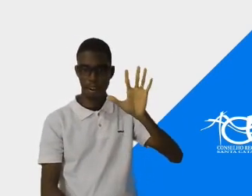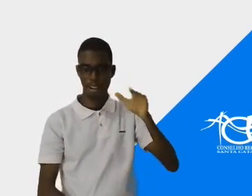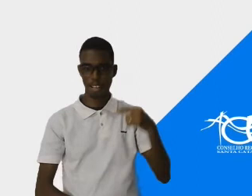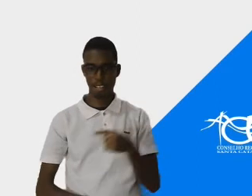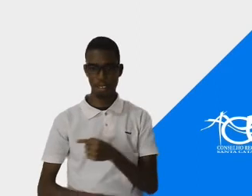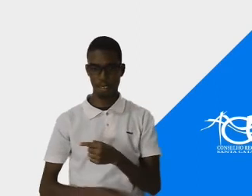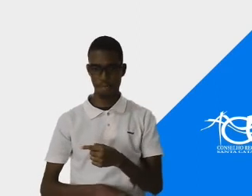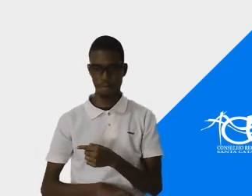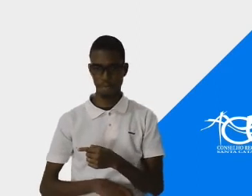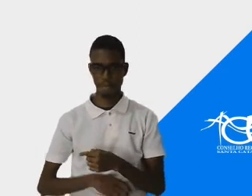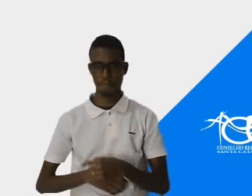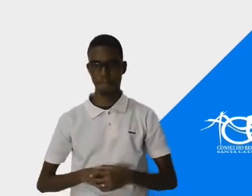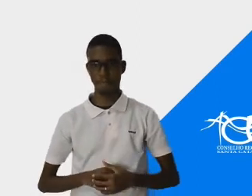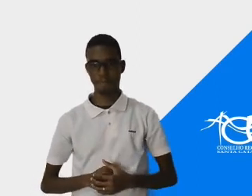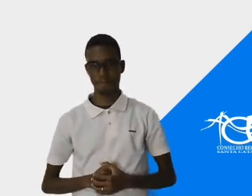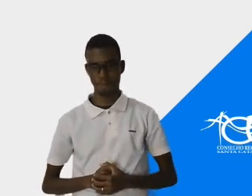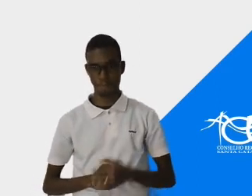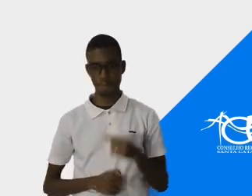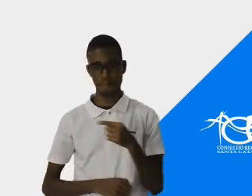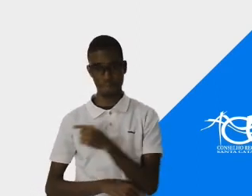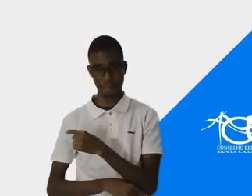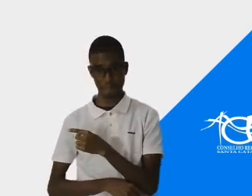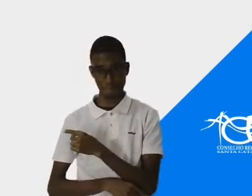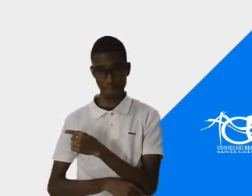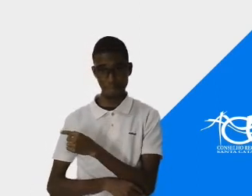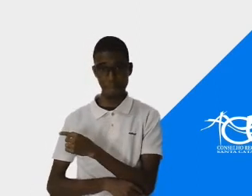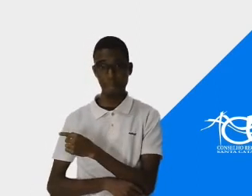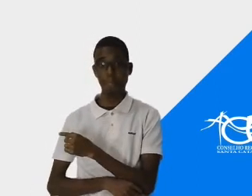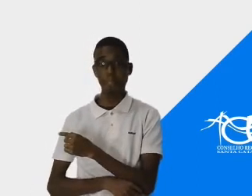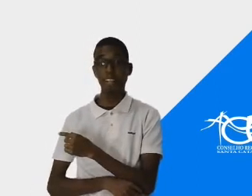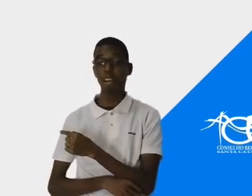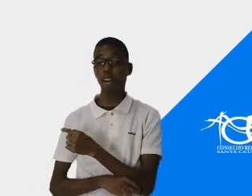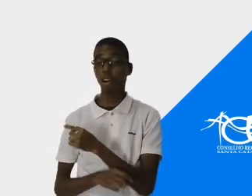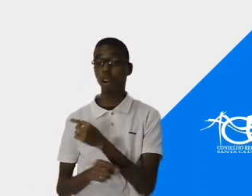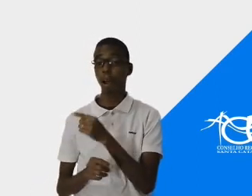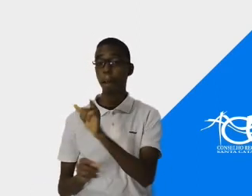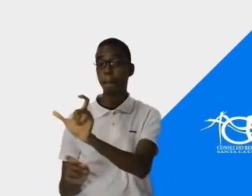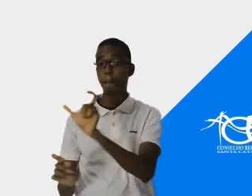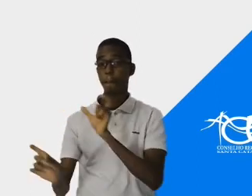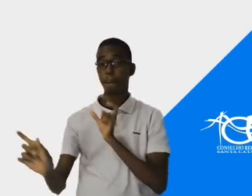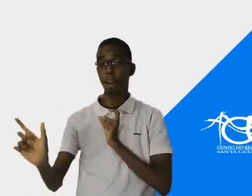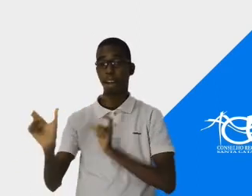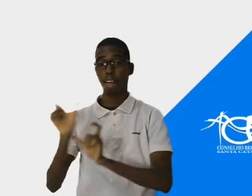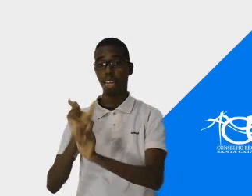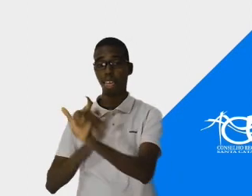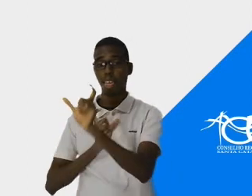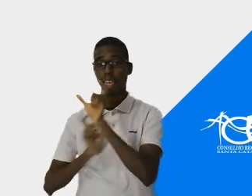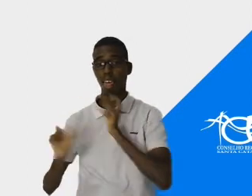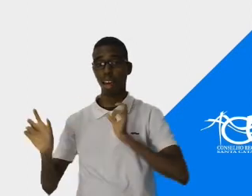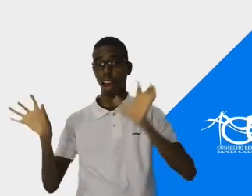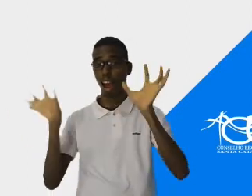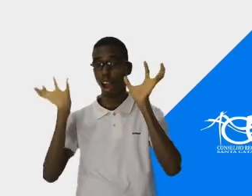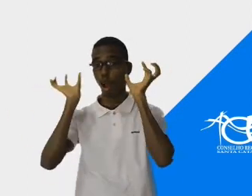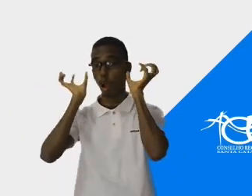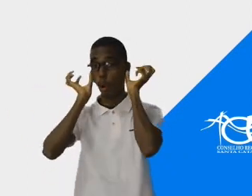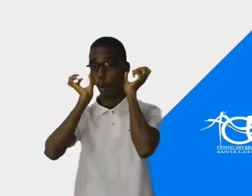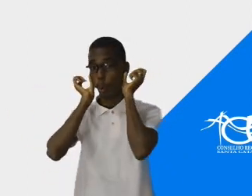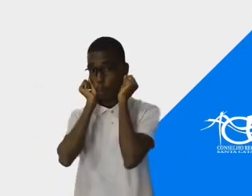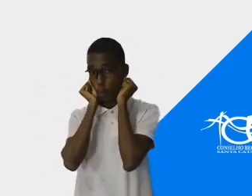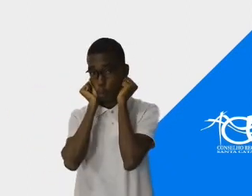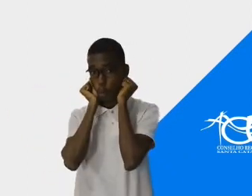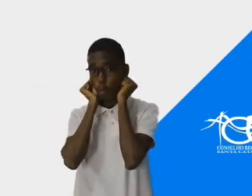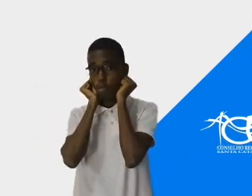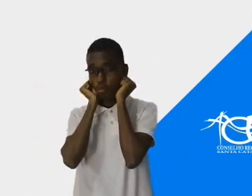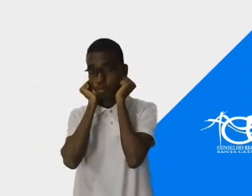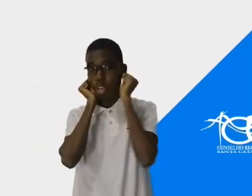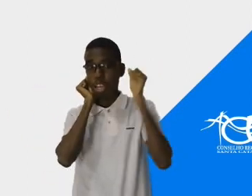em que o paciente está ouvindo palavras, há uma ativação maior em lobo temporal, em área de